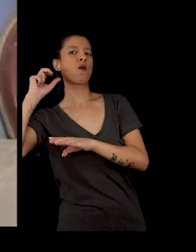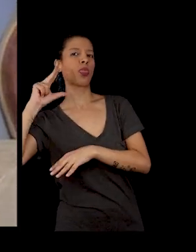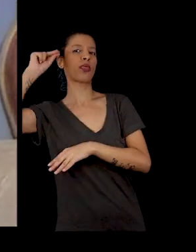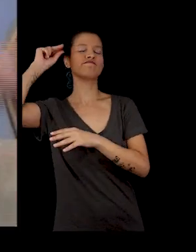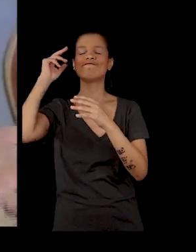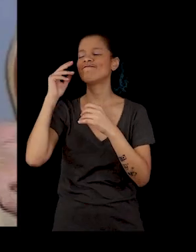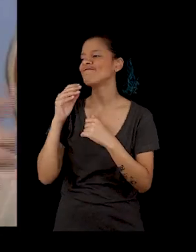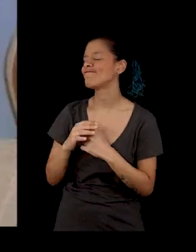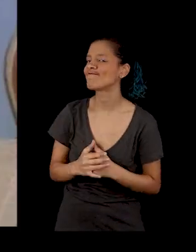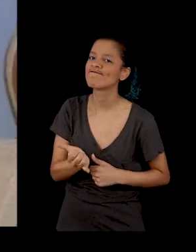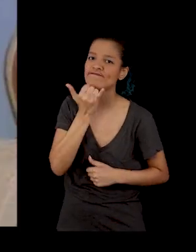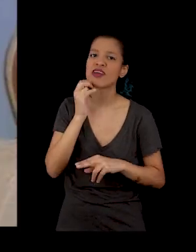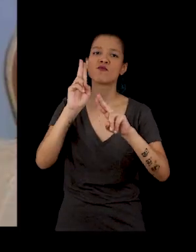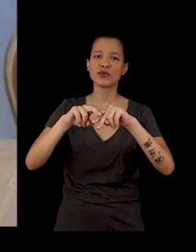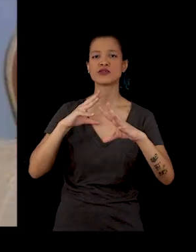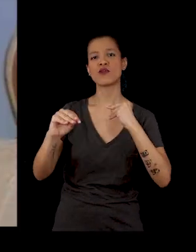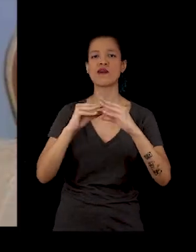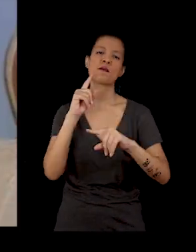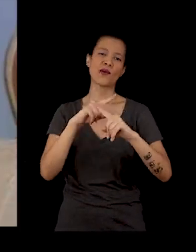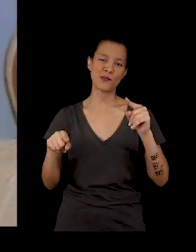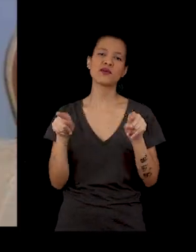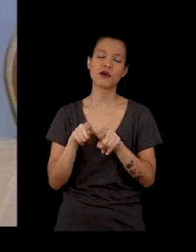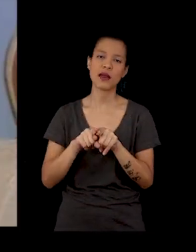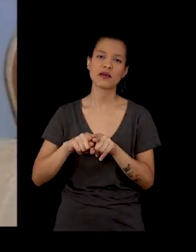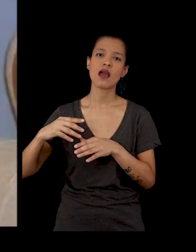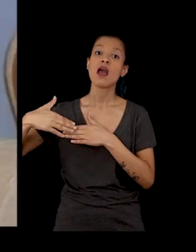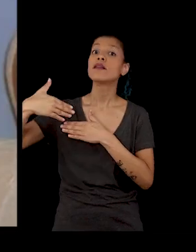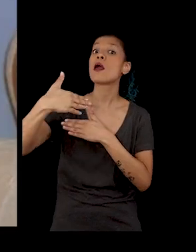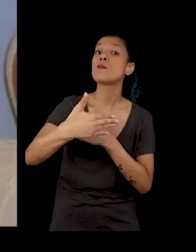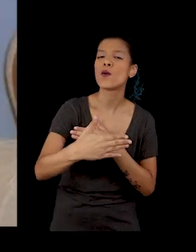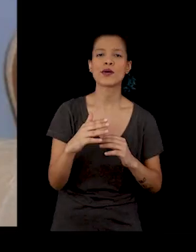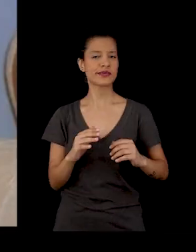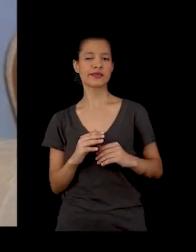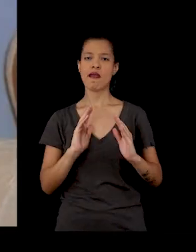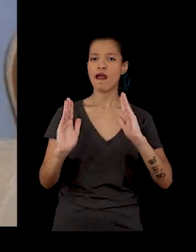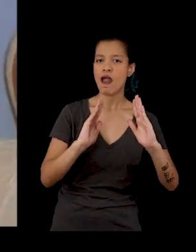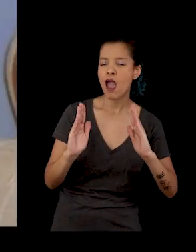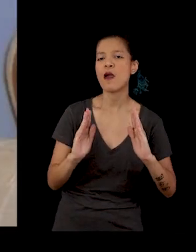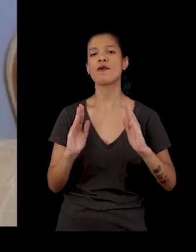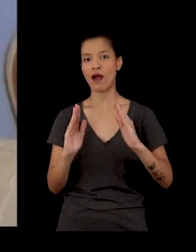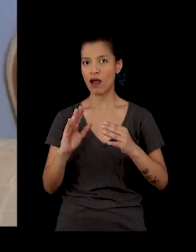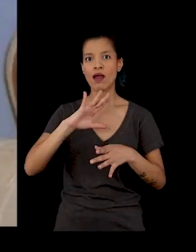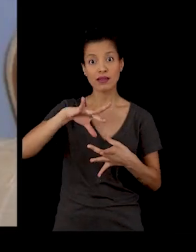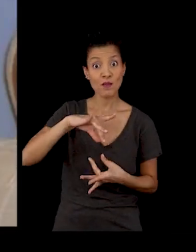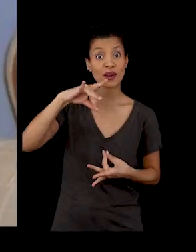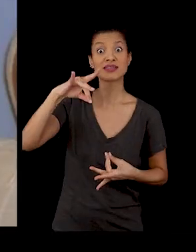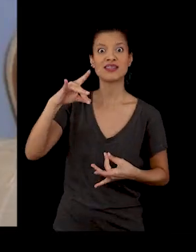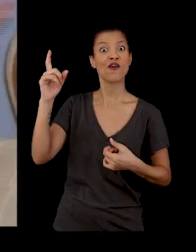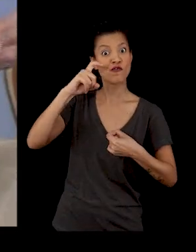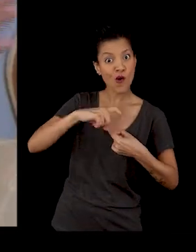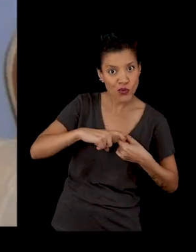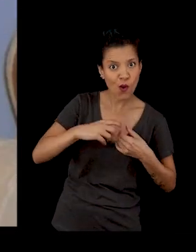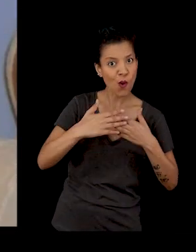que a novela foi proibida. Só se veio a saber disso depois que voltamos à democracia e que